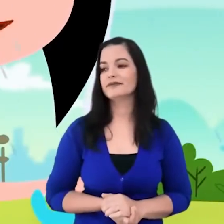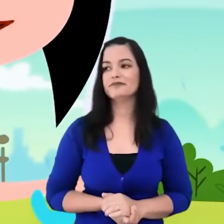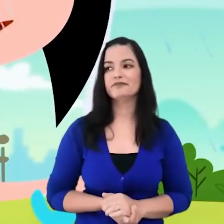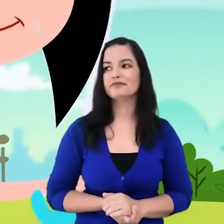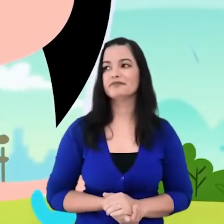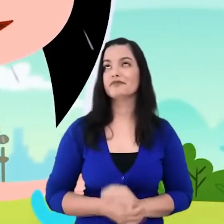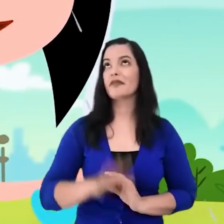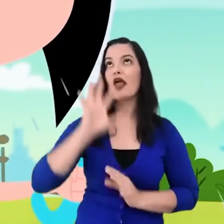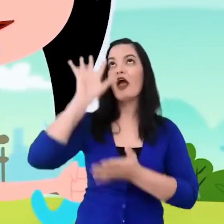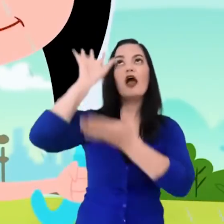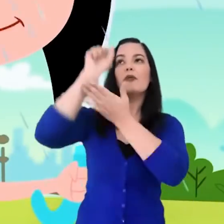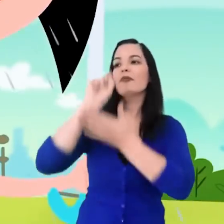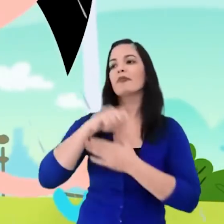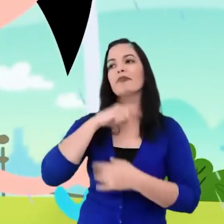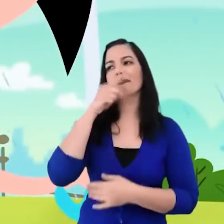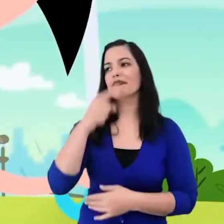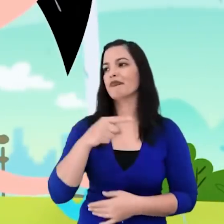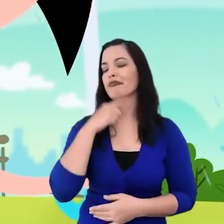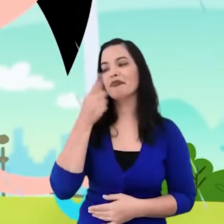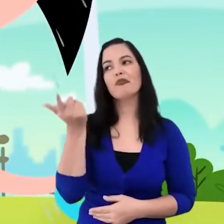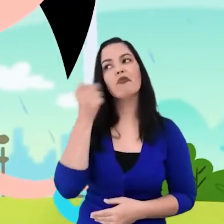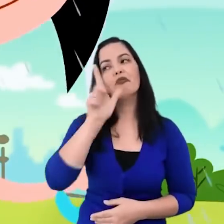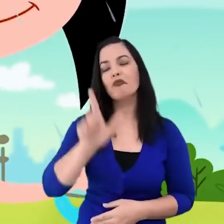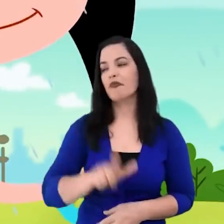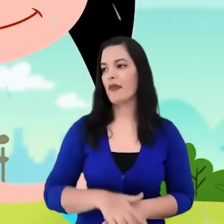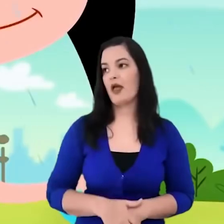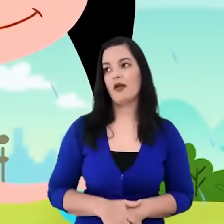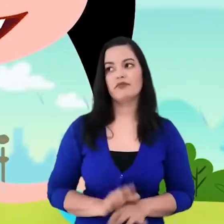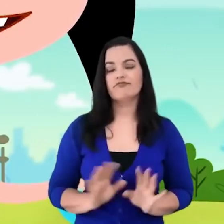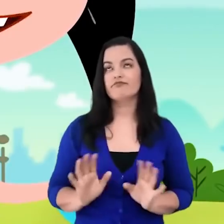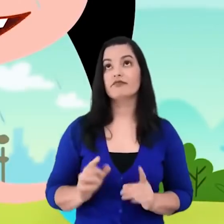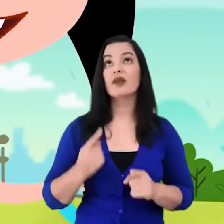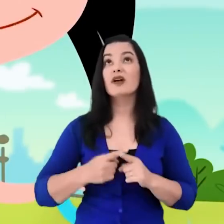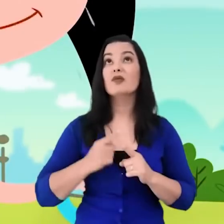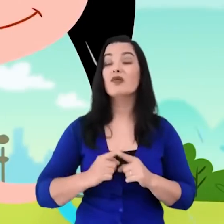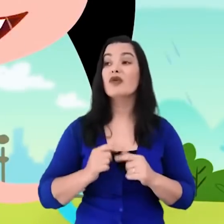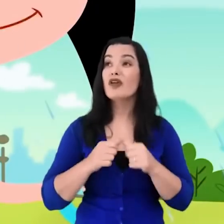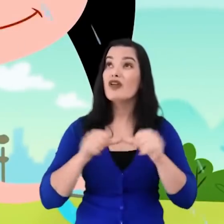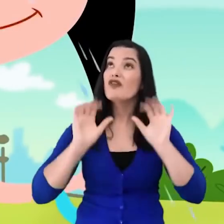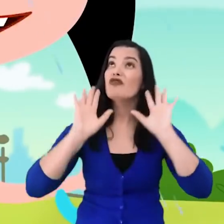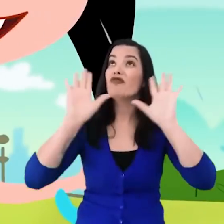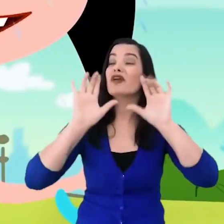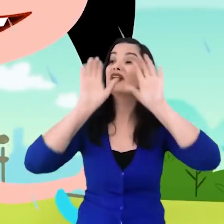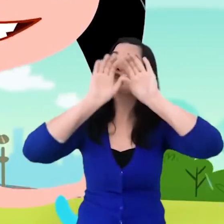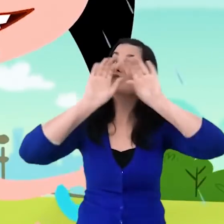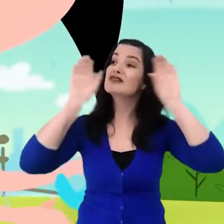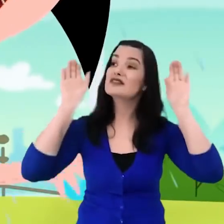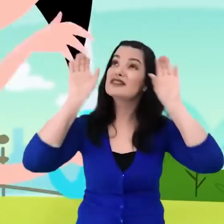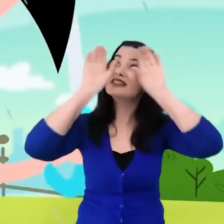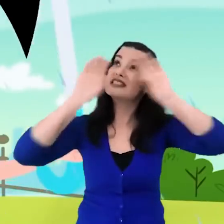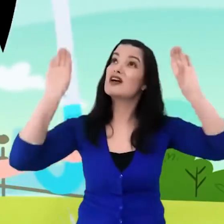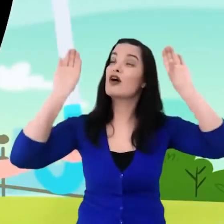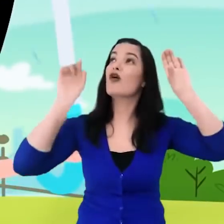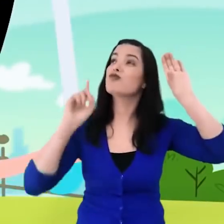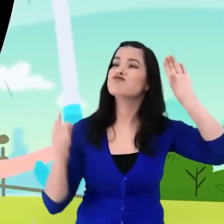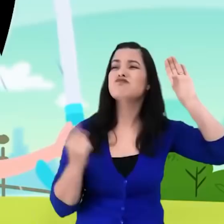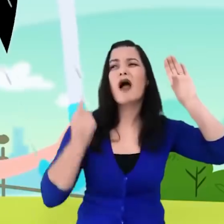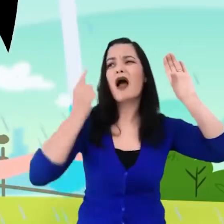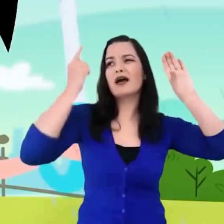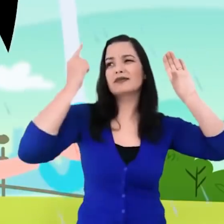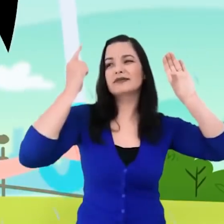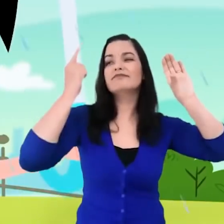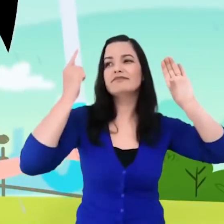Acho que não dá pra pegar o arco-íris. Ele fica no céu. E o céu é muito